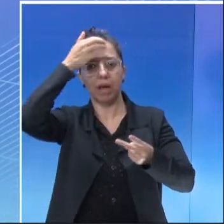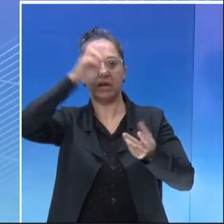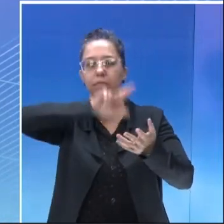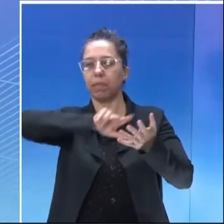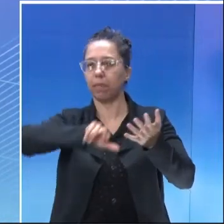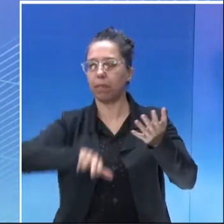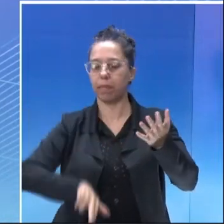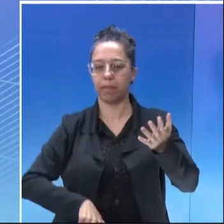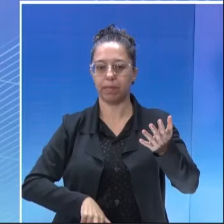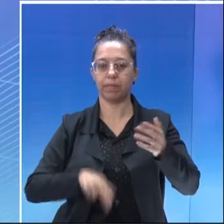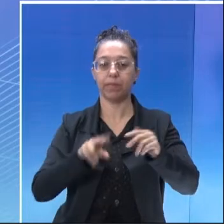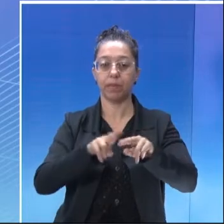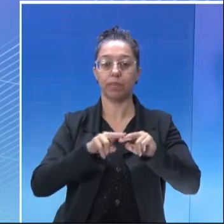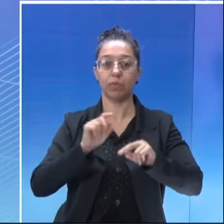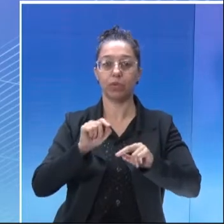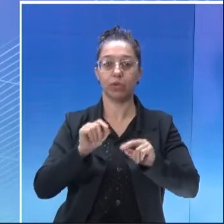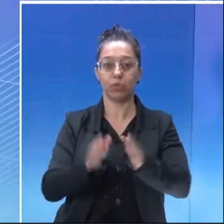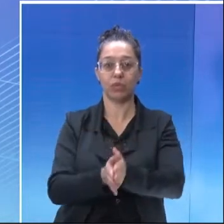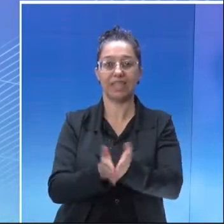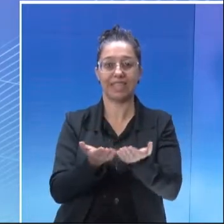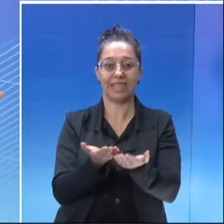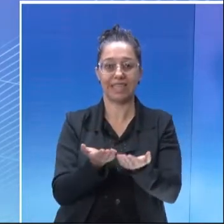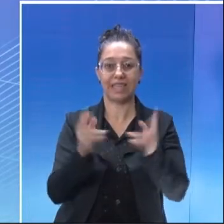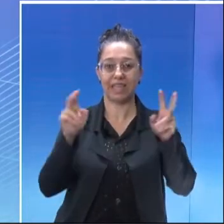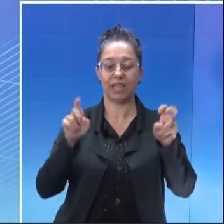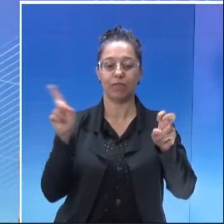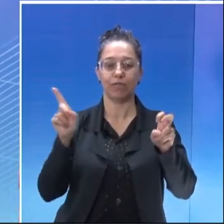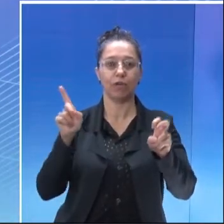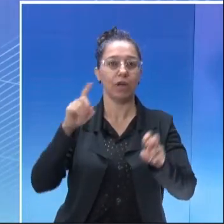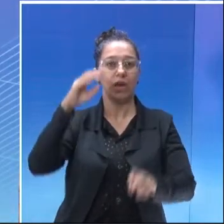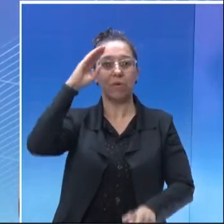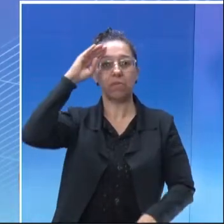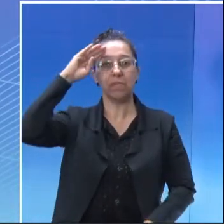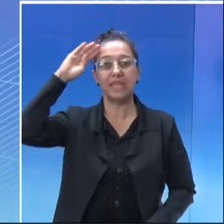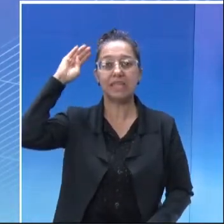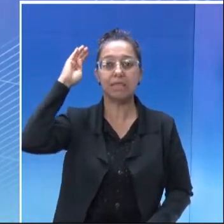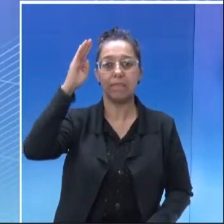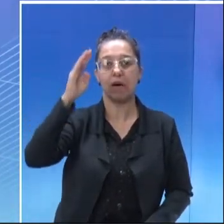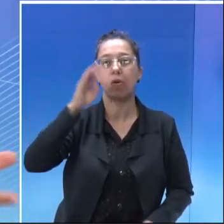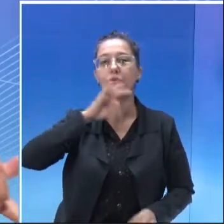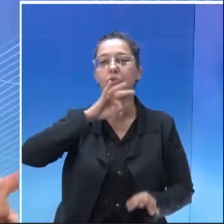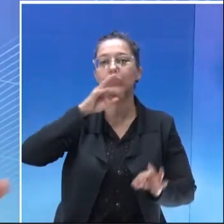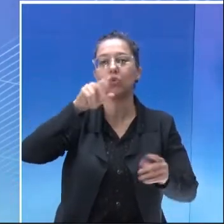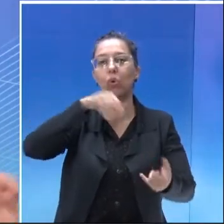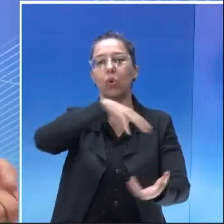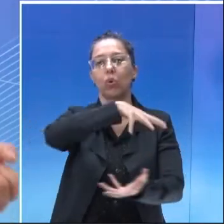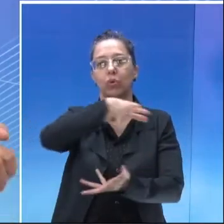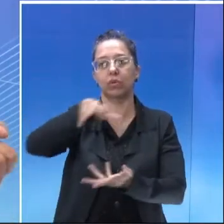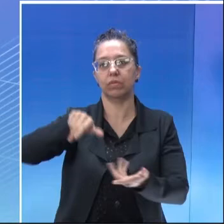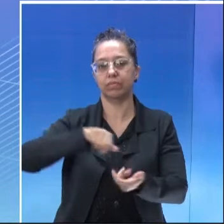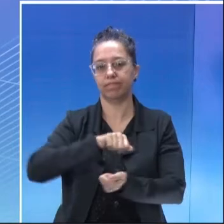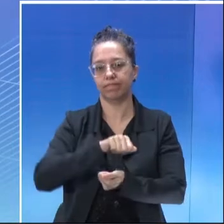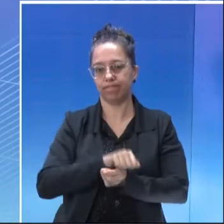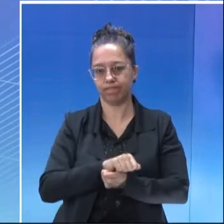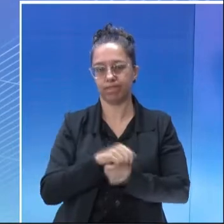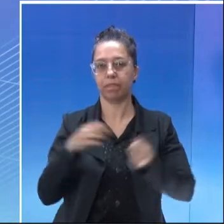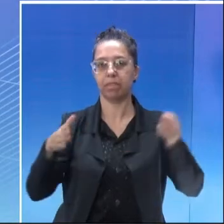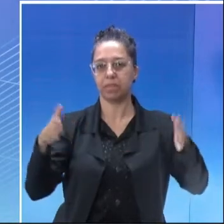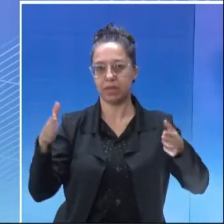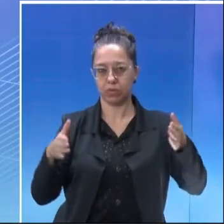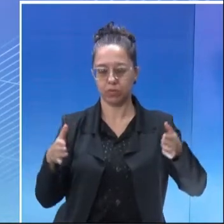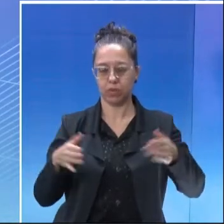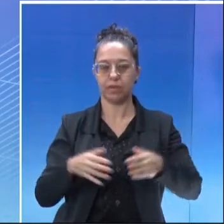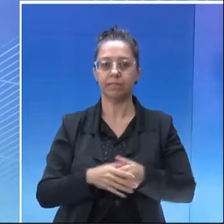que o Discurso do Método é o livro também mais importante da história da humanidade, um dos mais importantes. Nós vimos na última